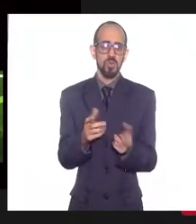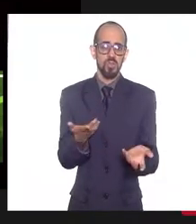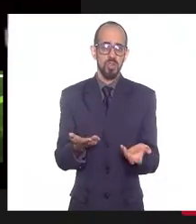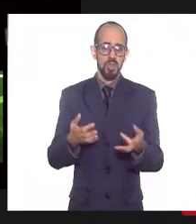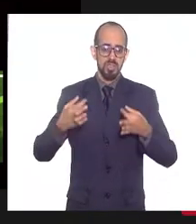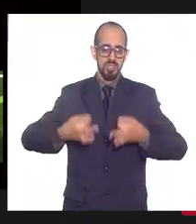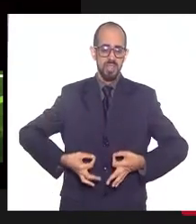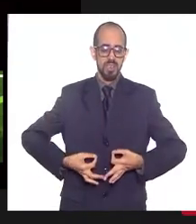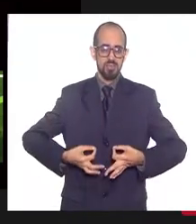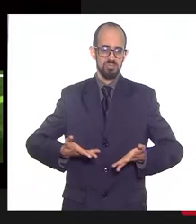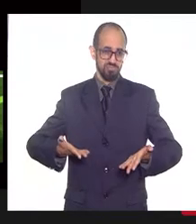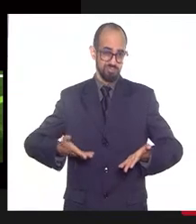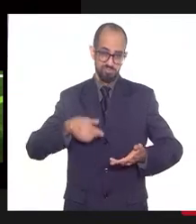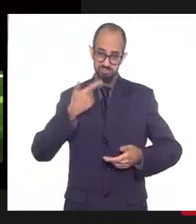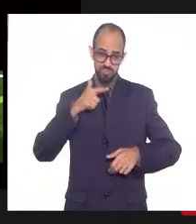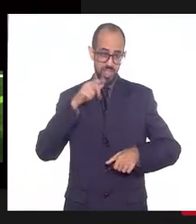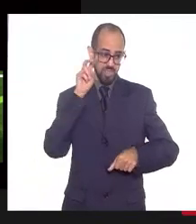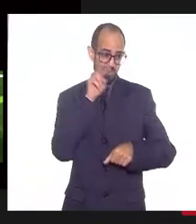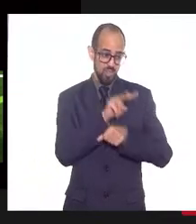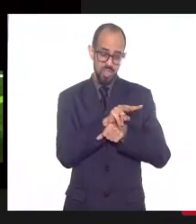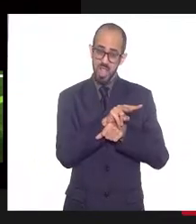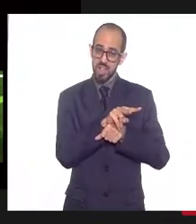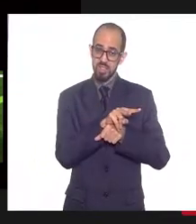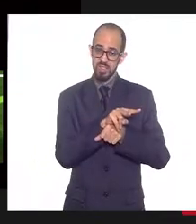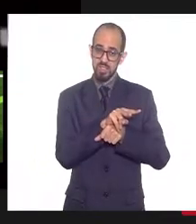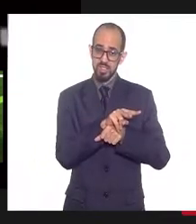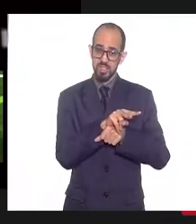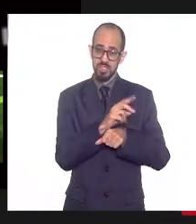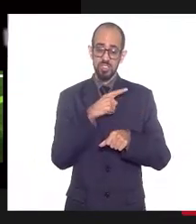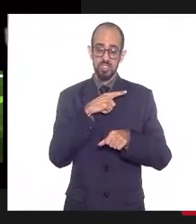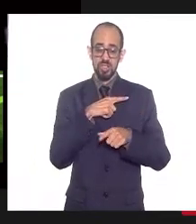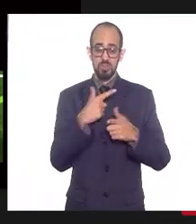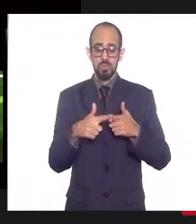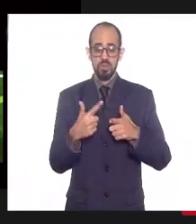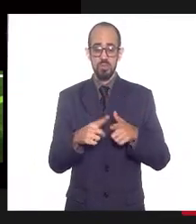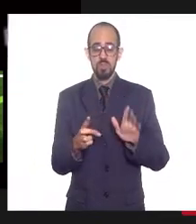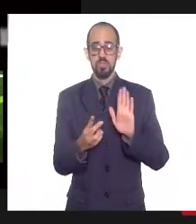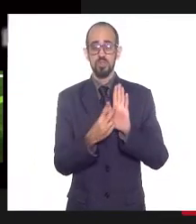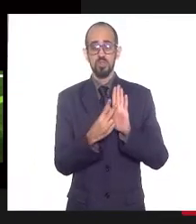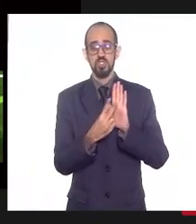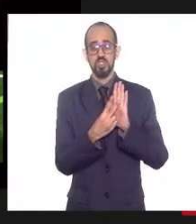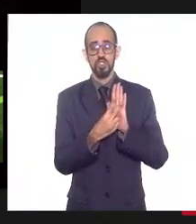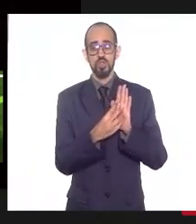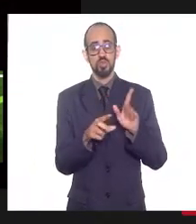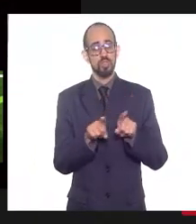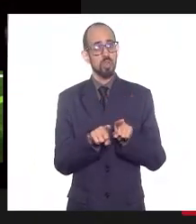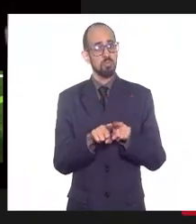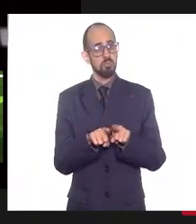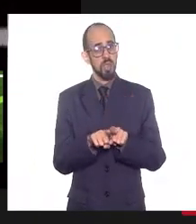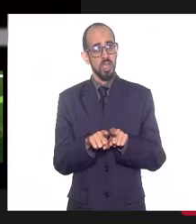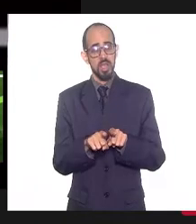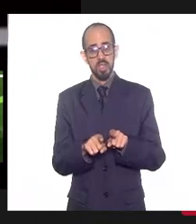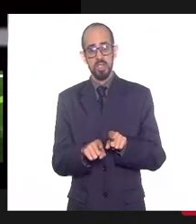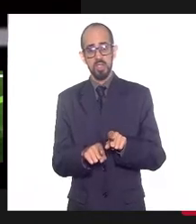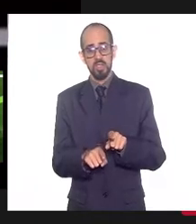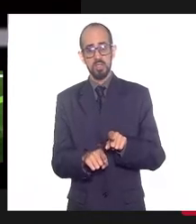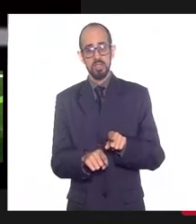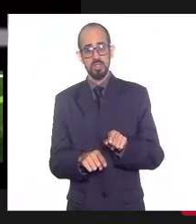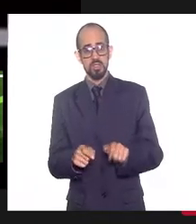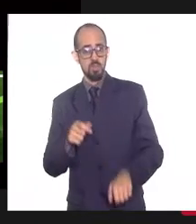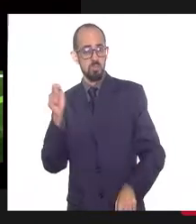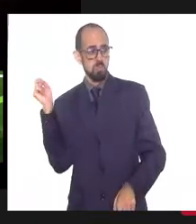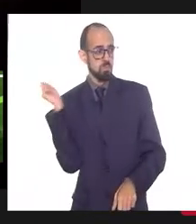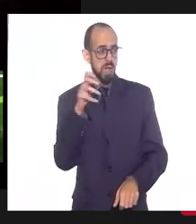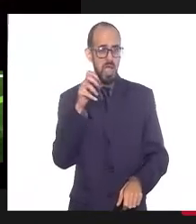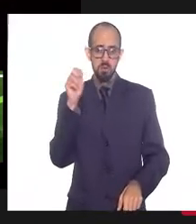com os olhos voltados para isso. Temos a questão dos indígenas agora, que estão sendo atacados lá na Amazônia. Já